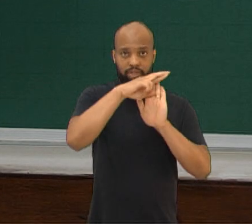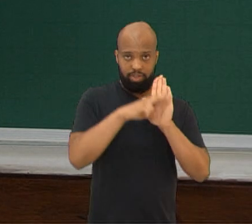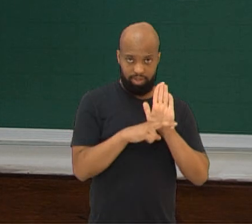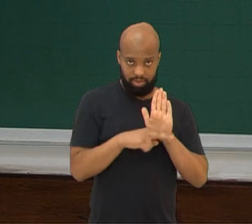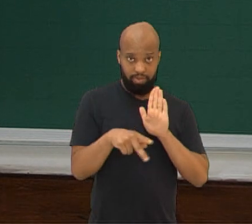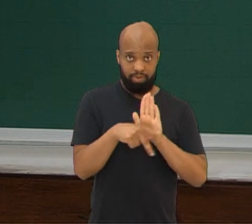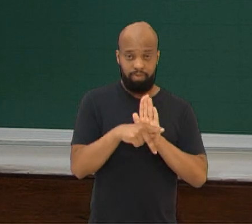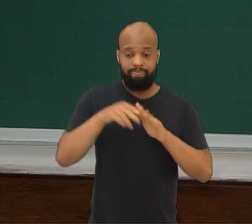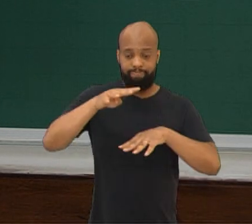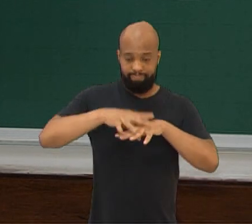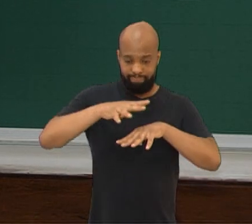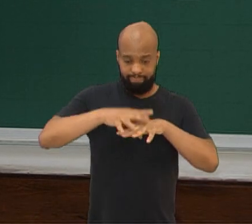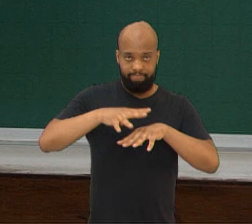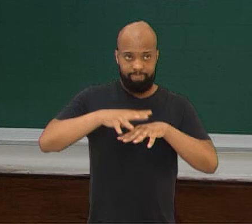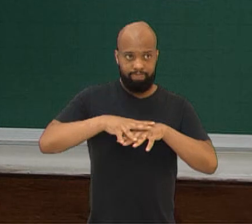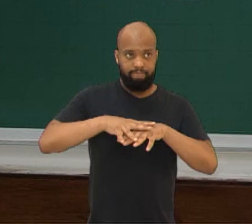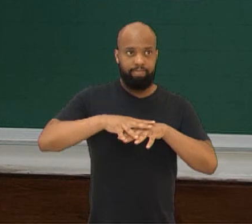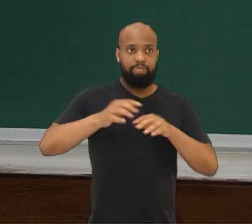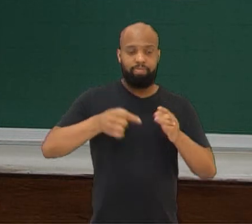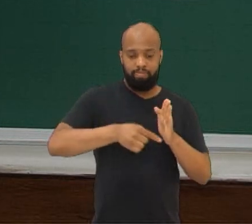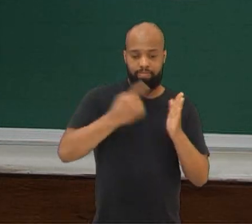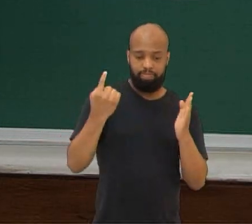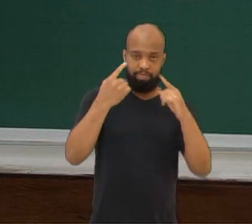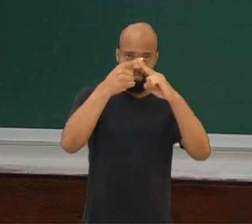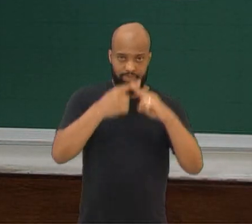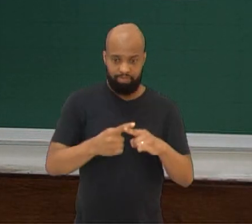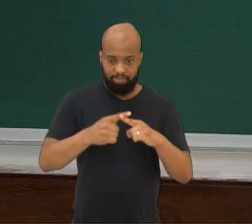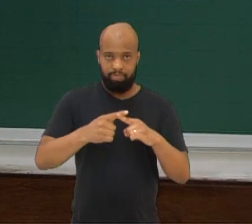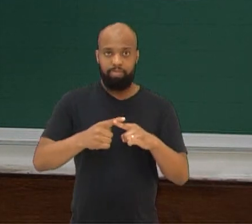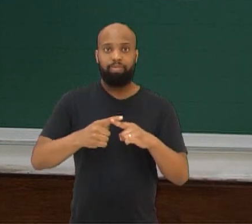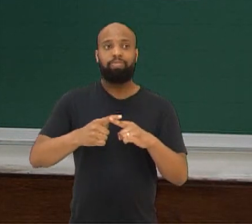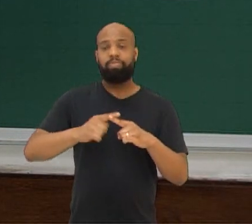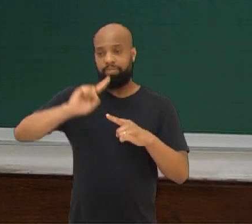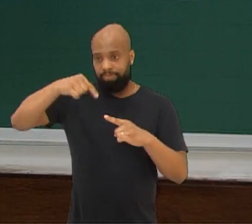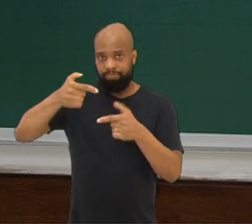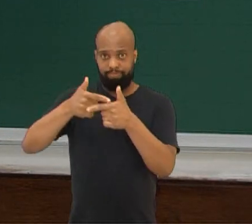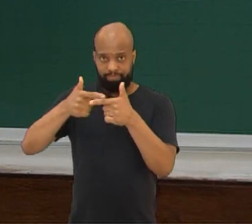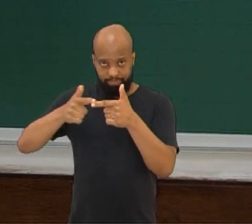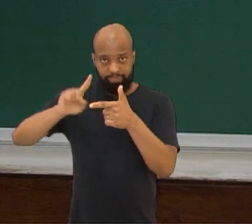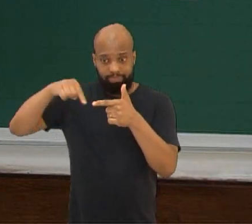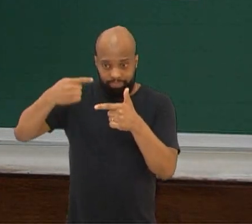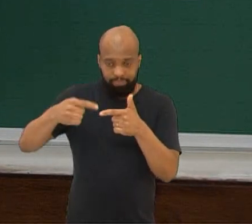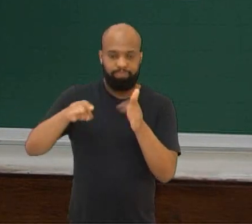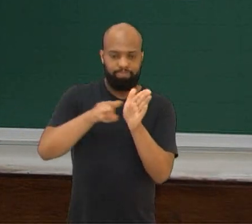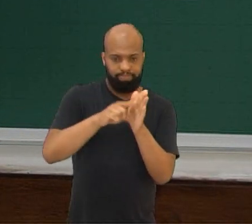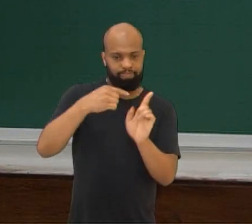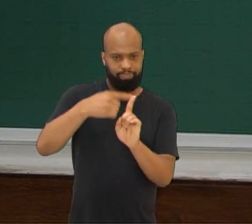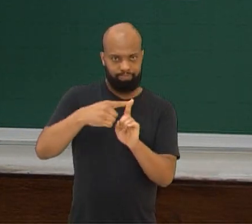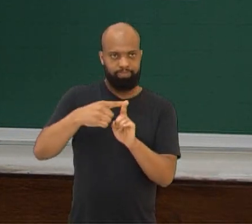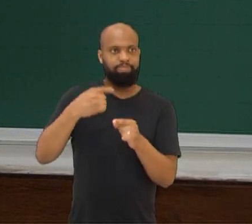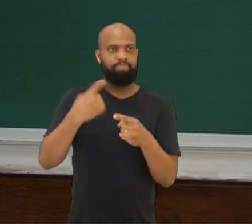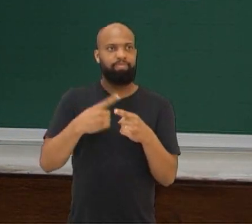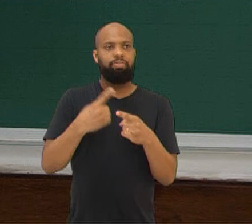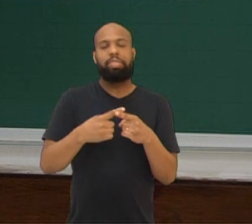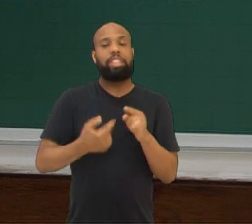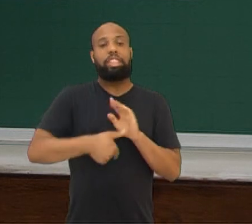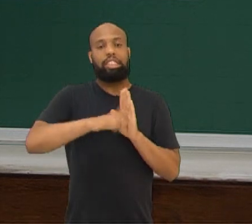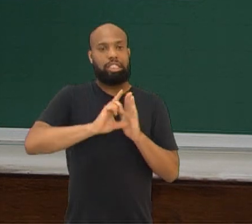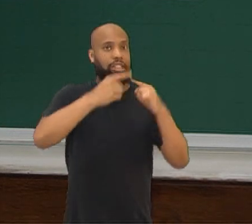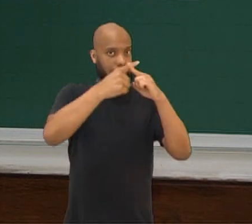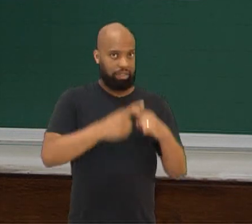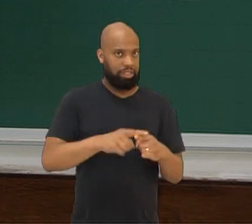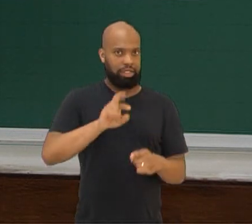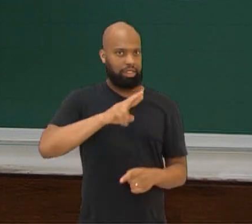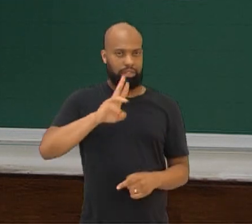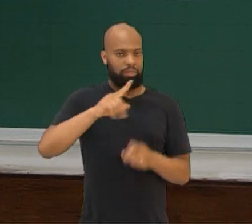matemática, primeiro a multiplicação e divisão, depois adição e subtração, né? Não posso tirar 6 menos 4 e daí multiplicar